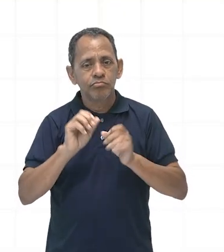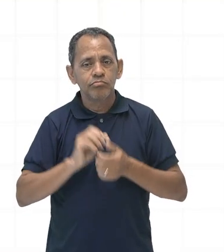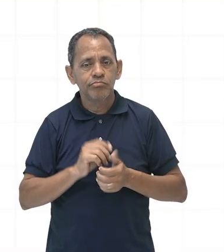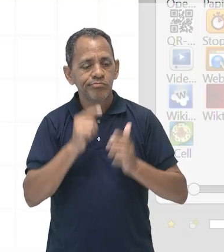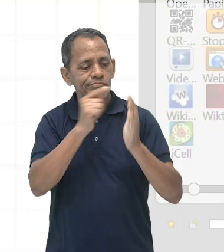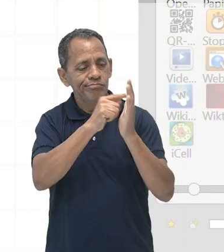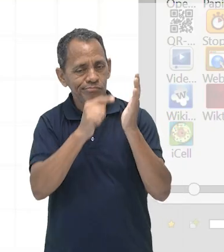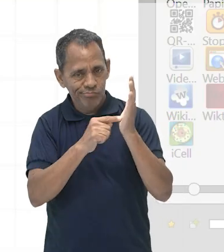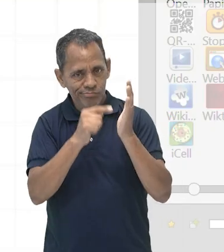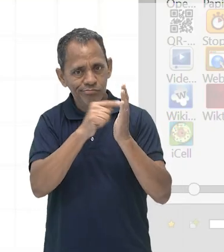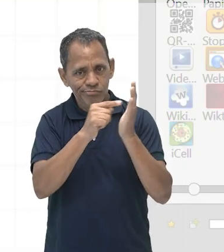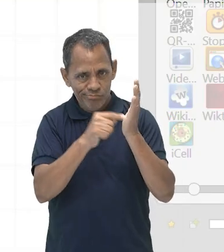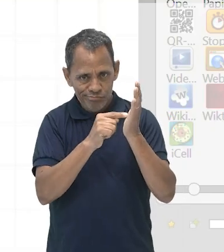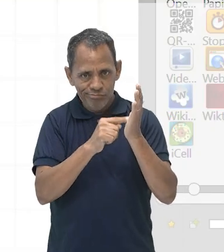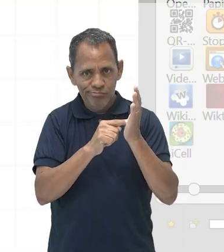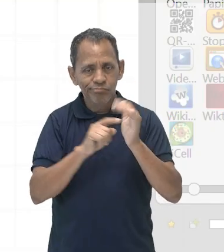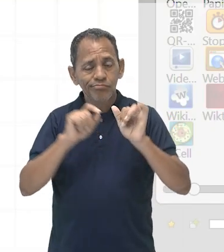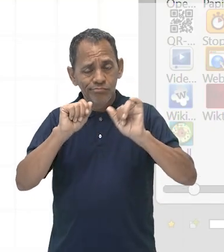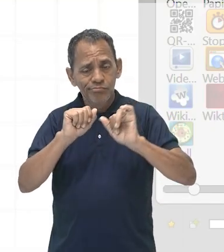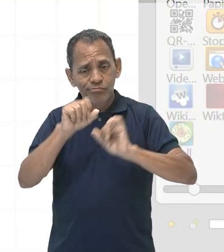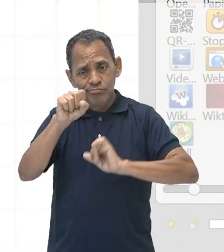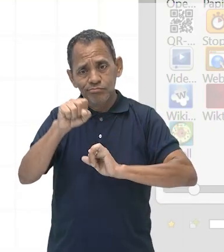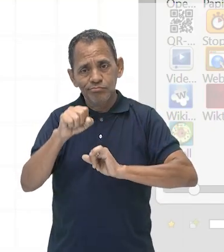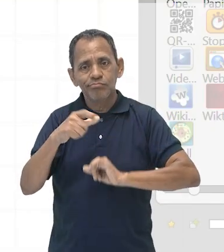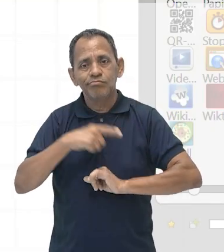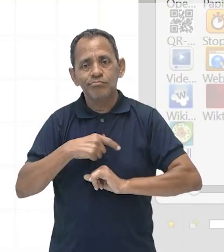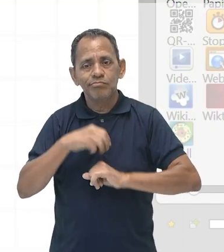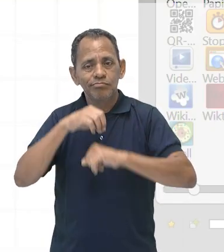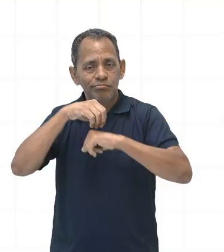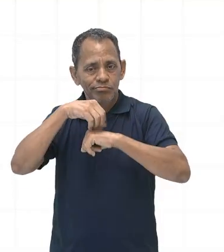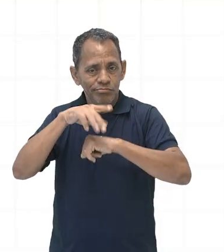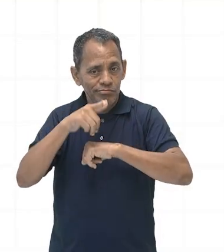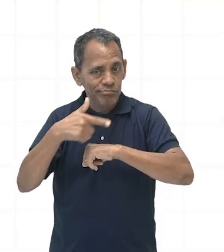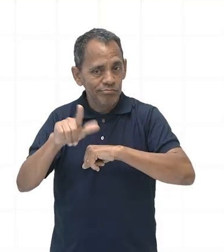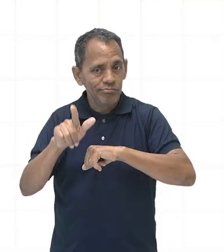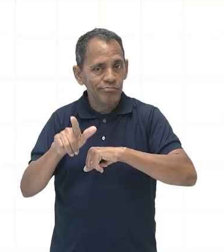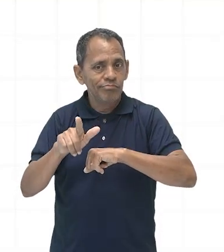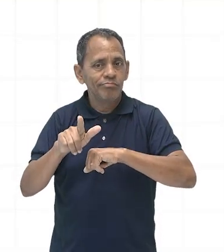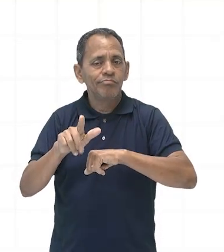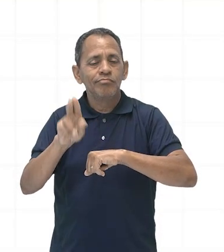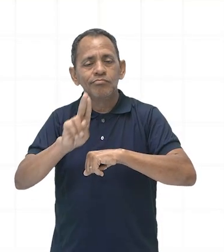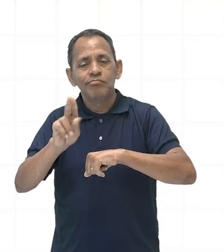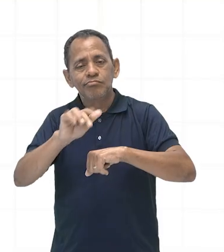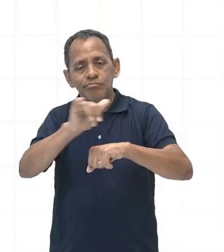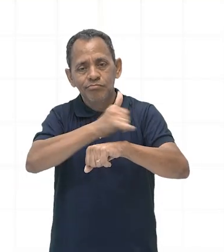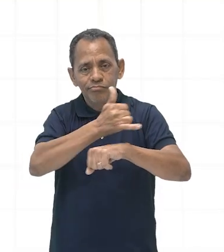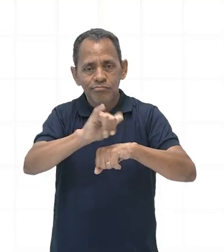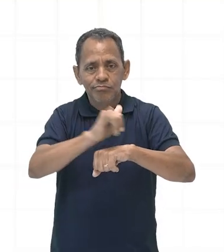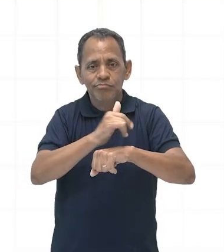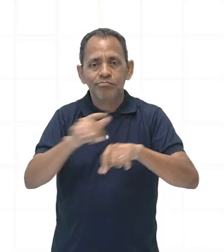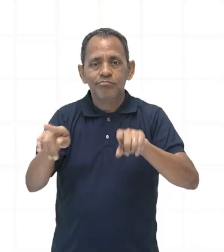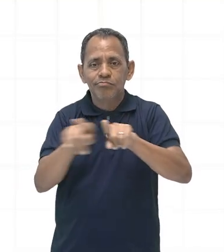que aqui na calculadora a gente vai ter uma outra dica, mas o cálculo é o mesmo.